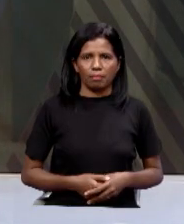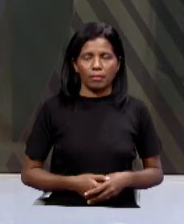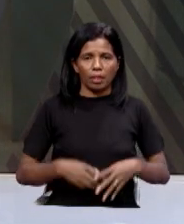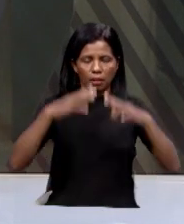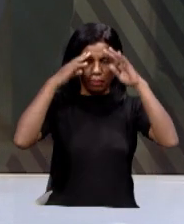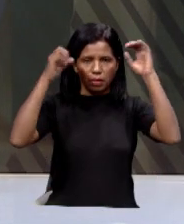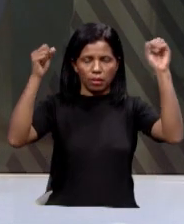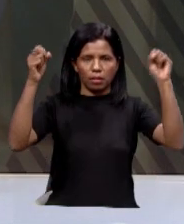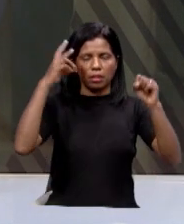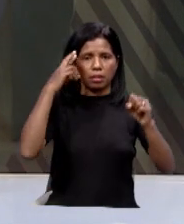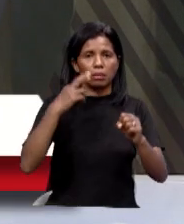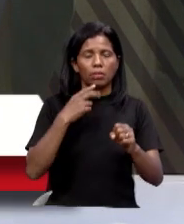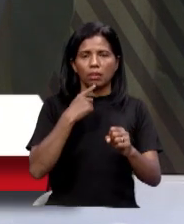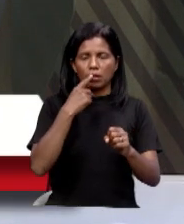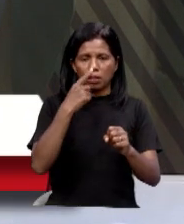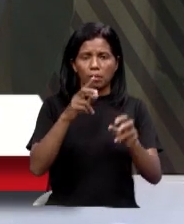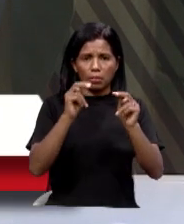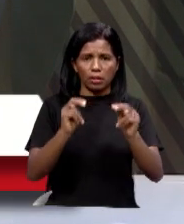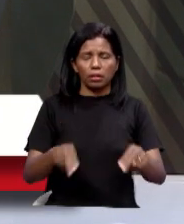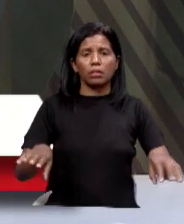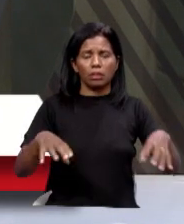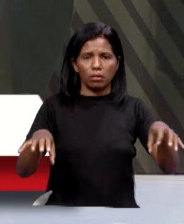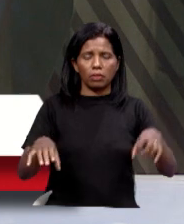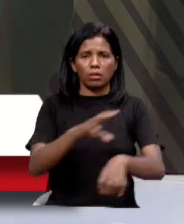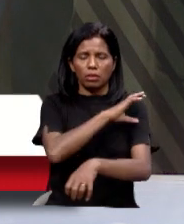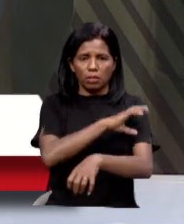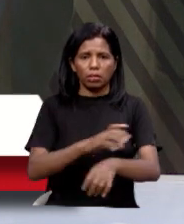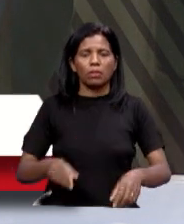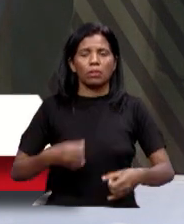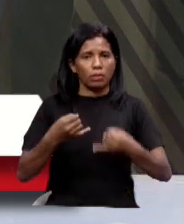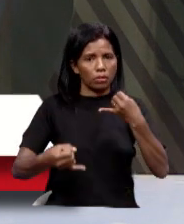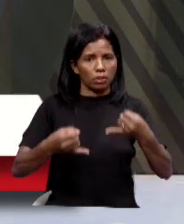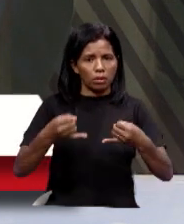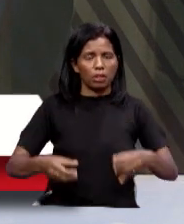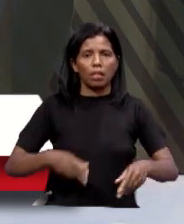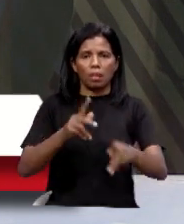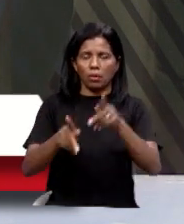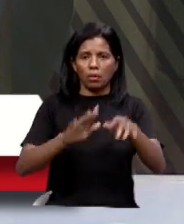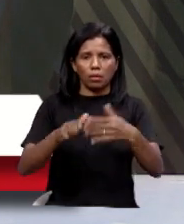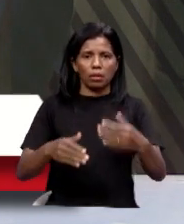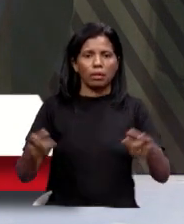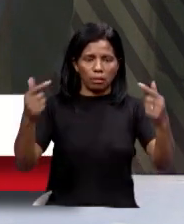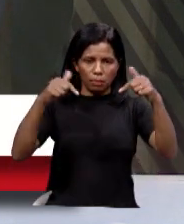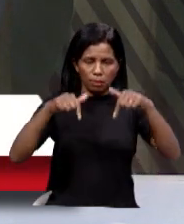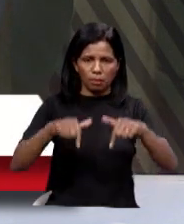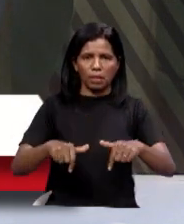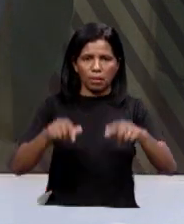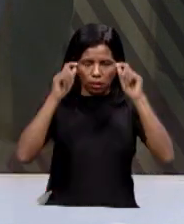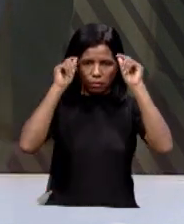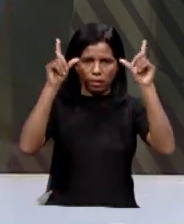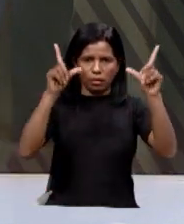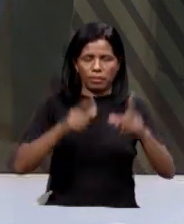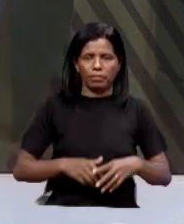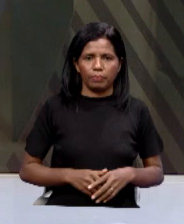Președintele Republicii Teten precisă melhora serviços de segurança no judiciário, num investidor Sirabel Investe e Timor-Leste.